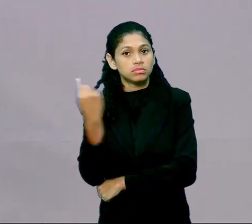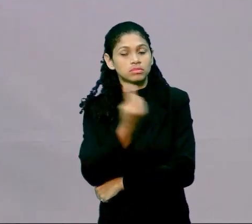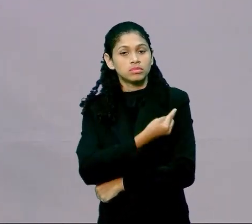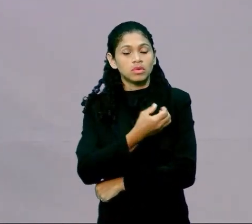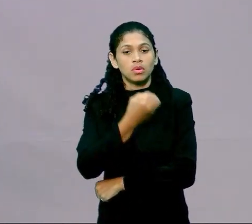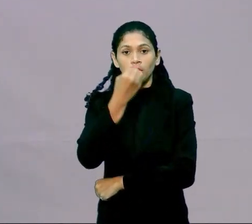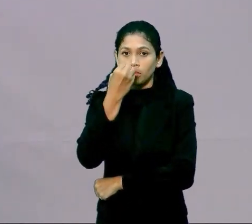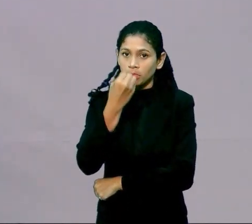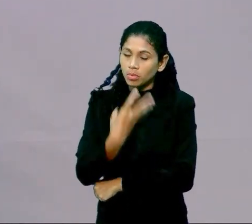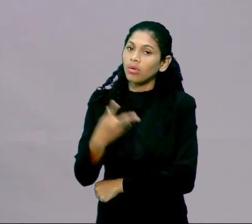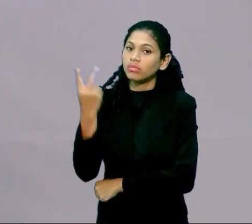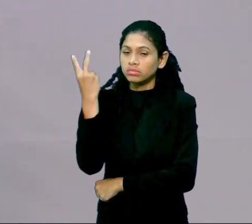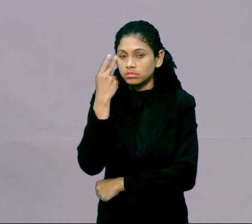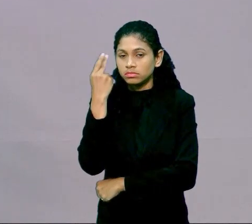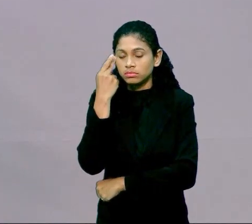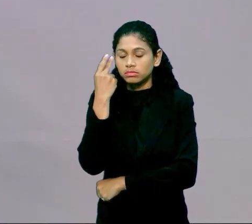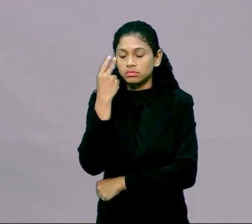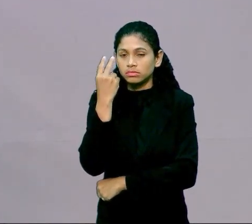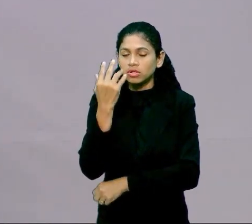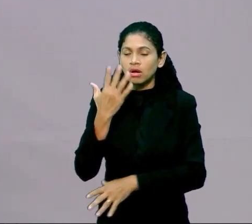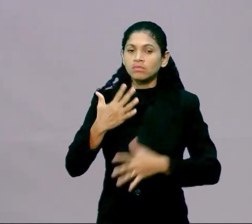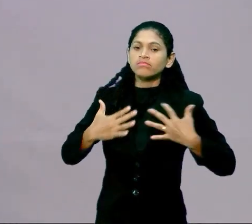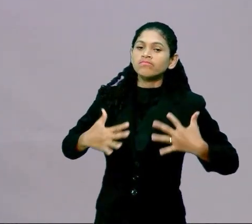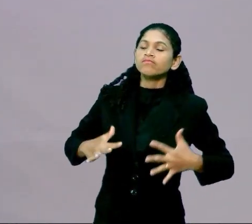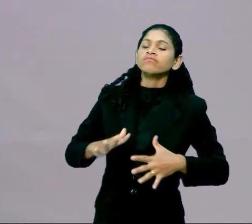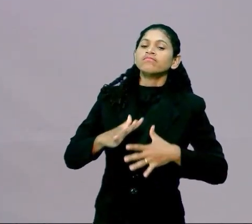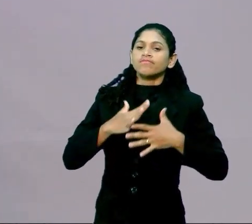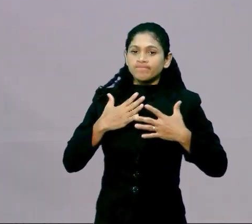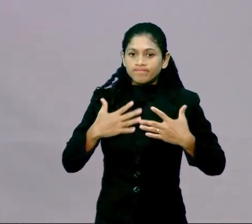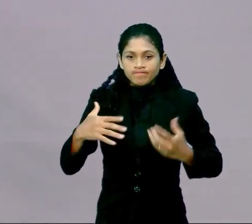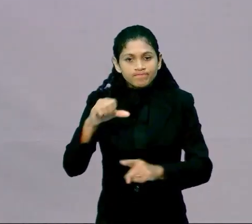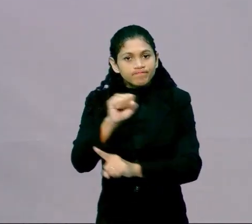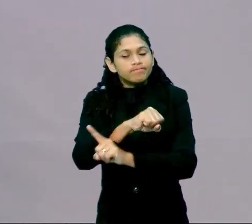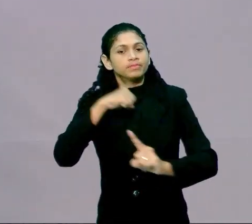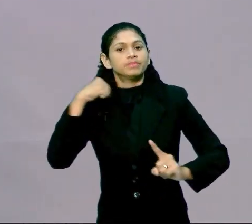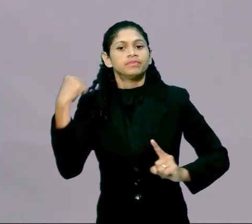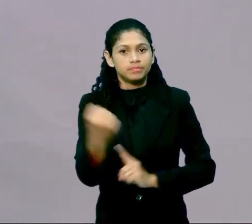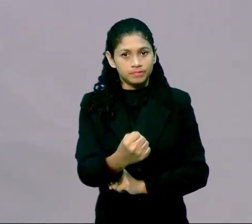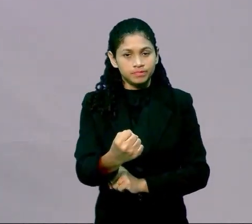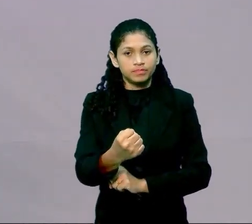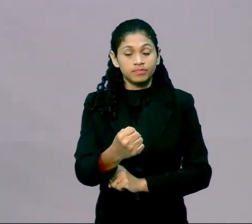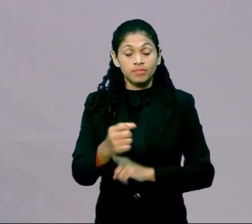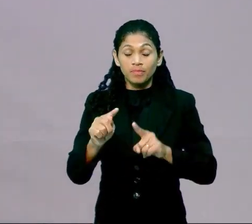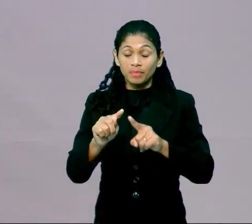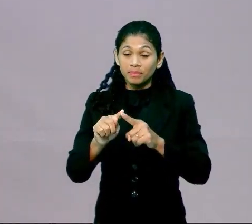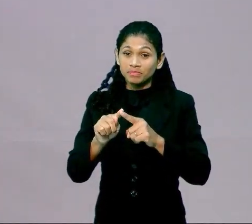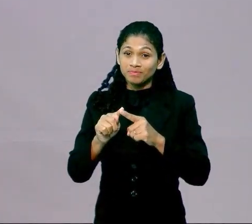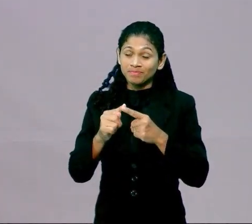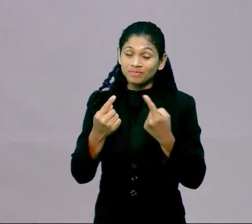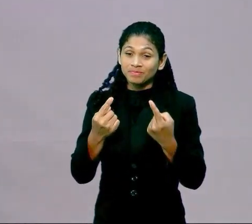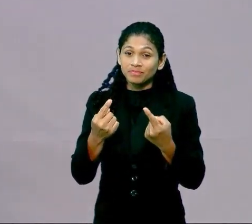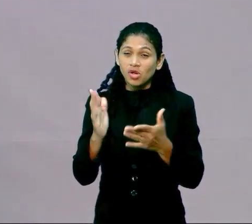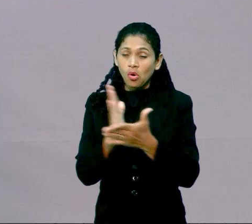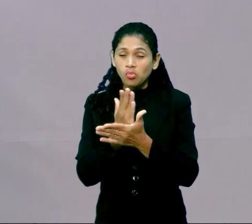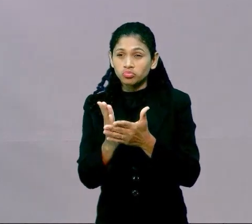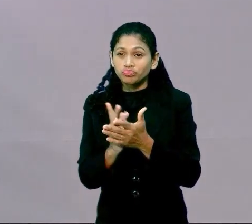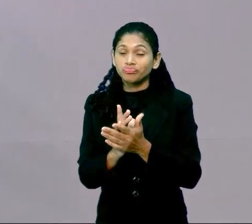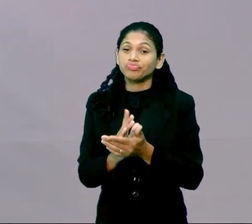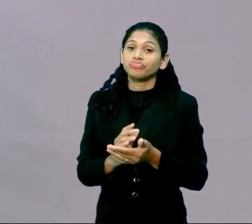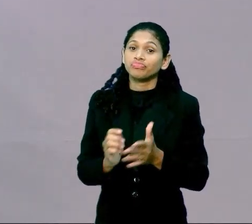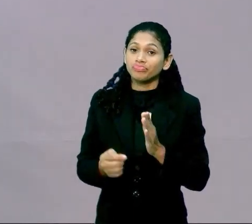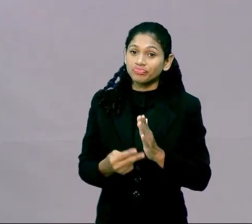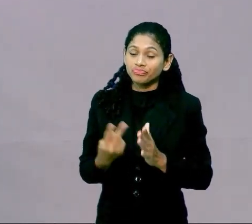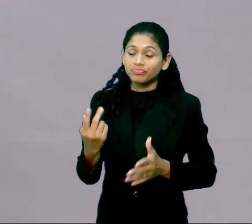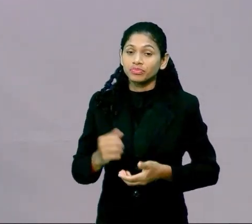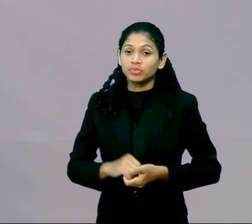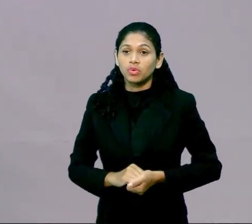comum, a satisfação social. Mas muitas das vezes o próprio Estado, através